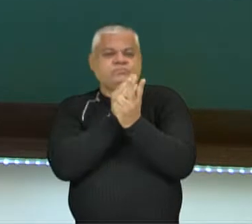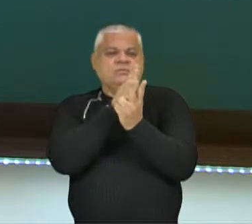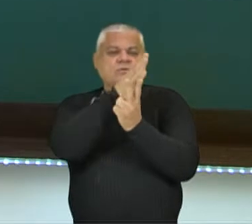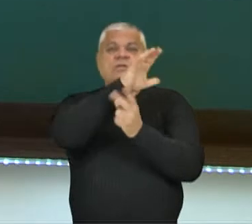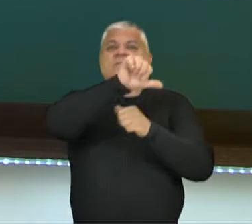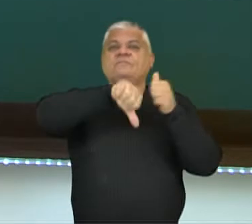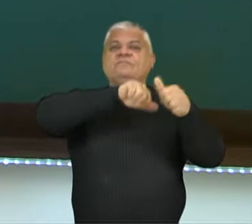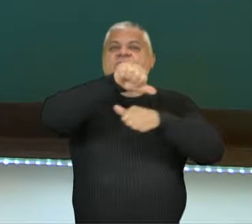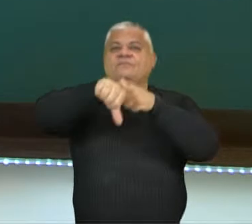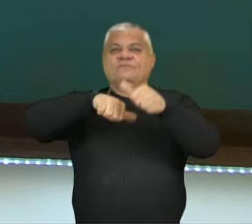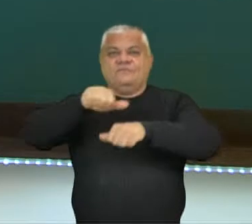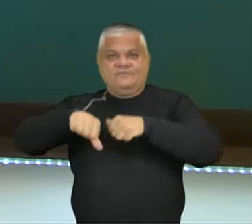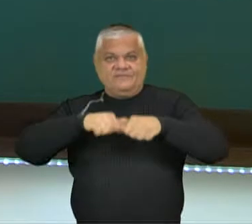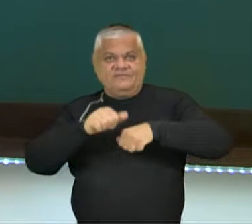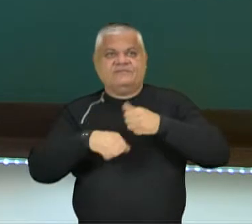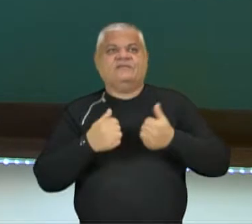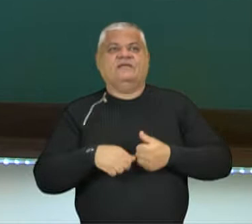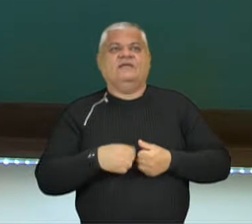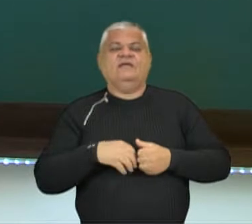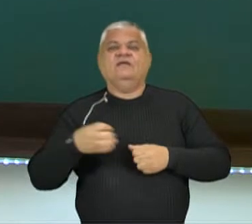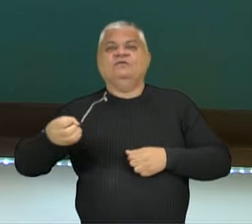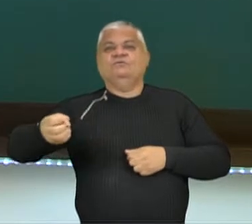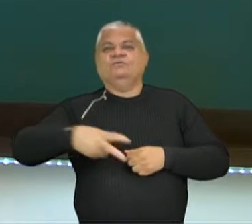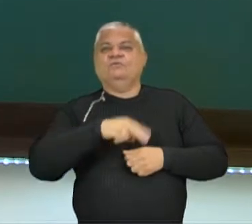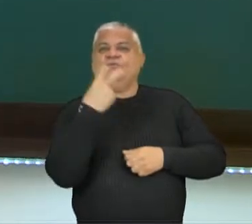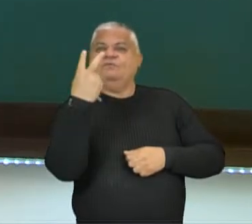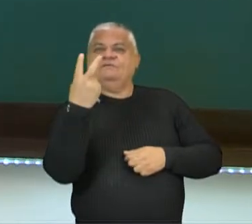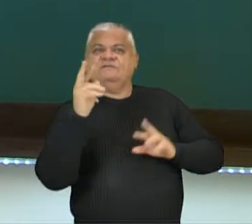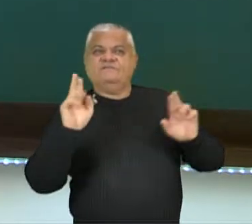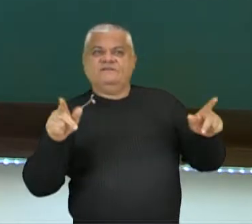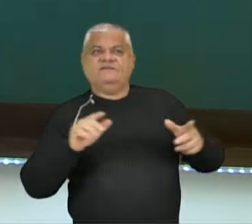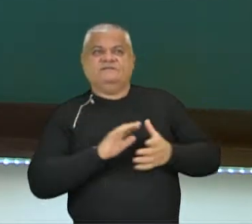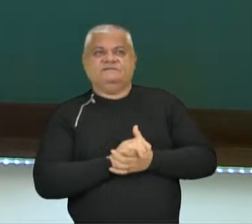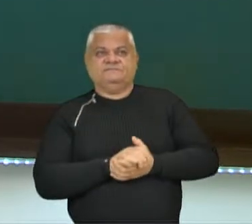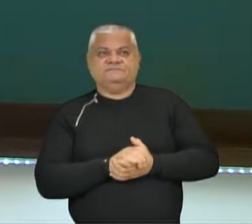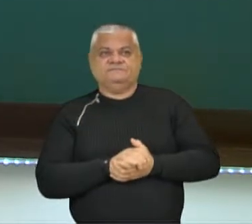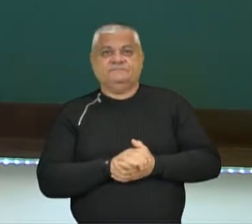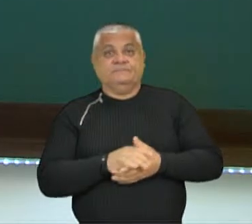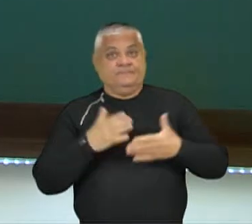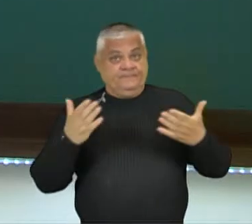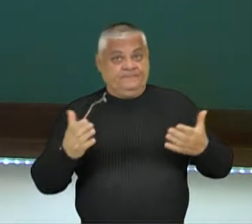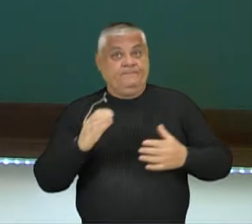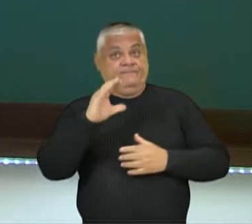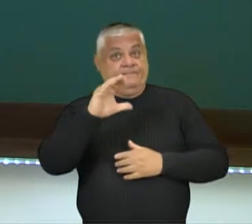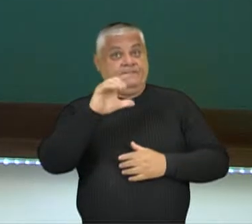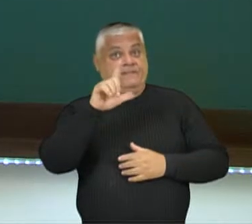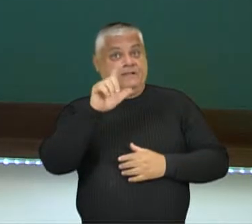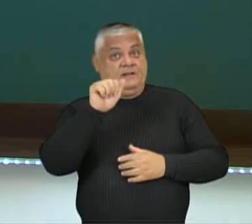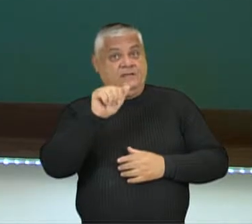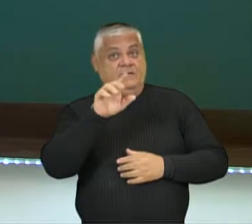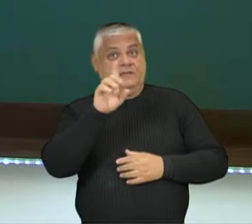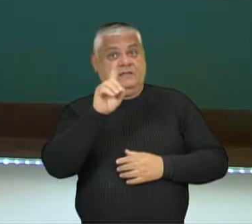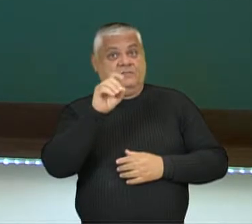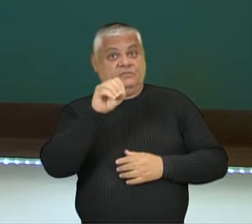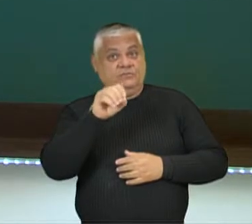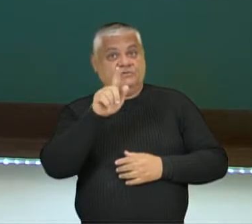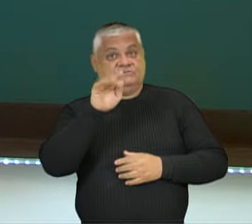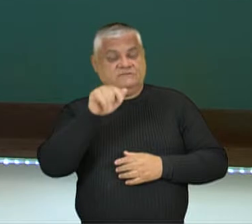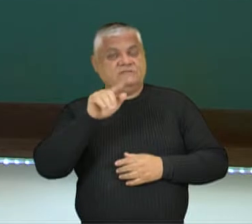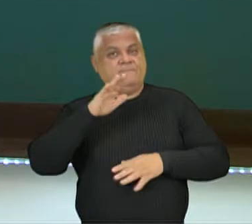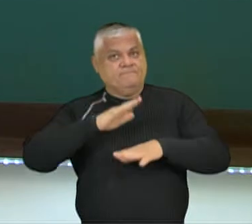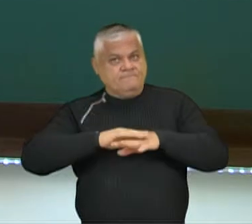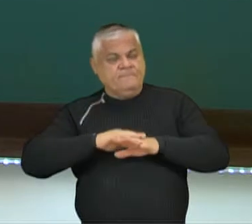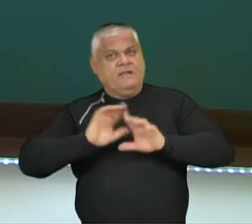modificações diferentes, originando duas espécies. Vejam que a cladogênese ele é um processo de especiação mais